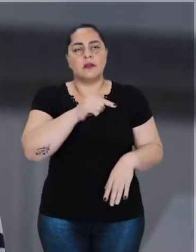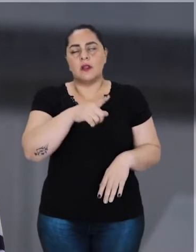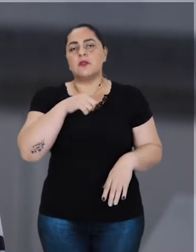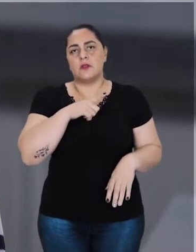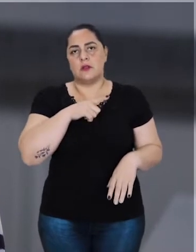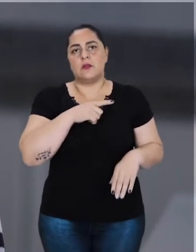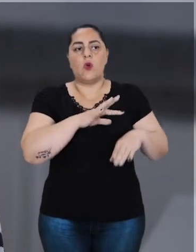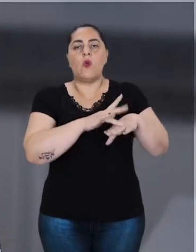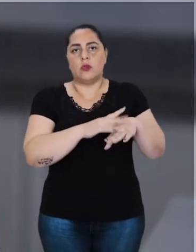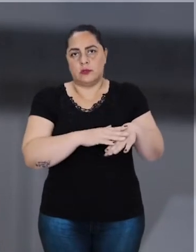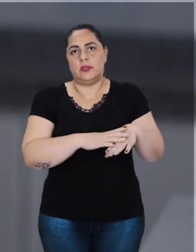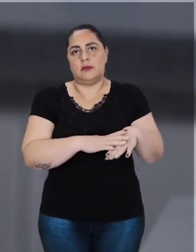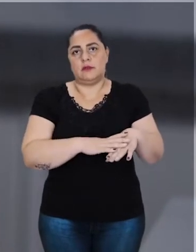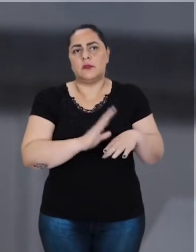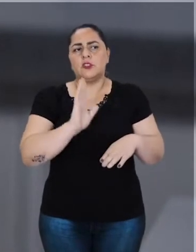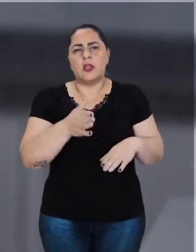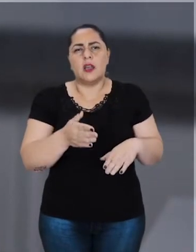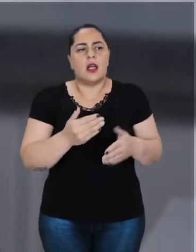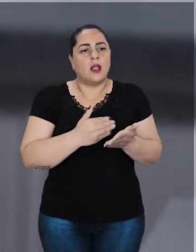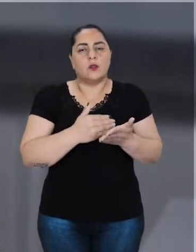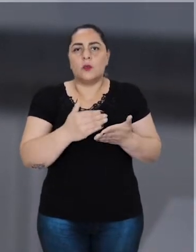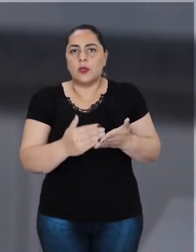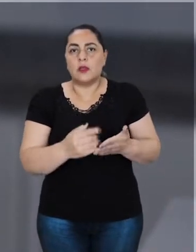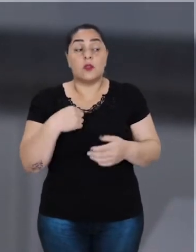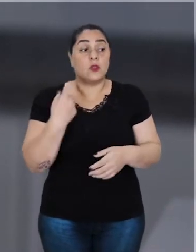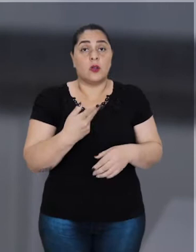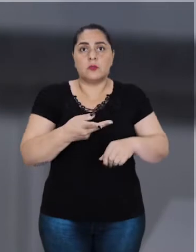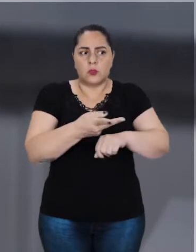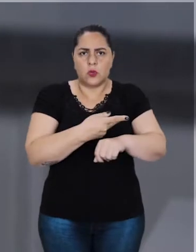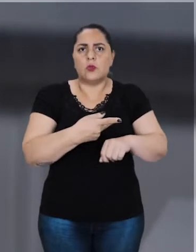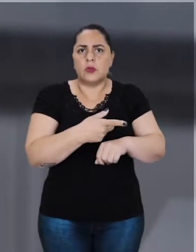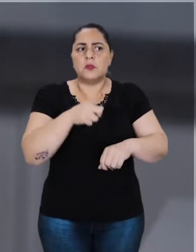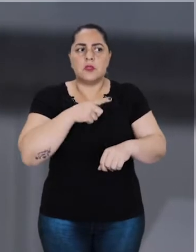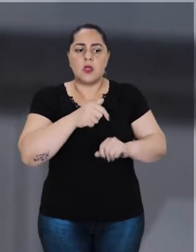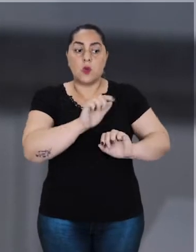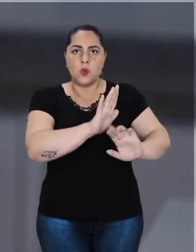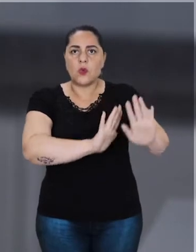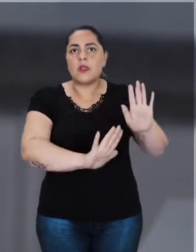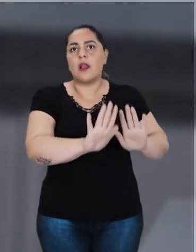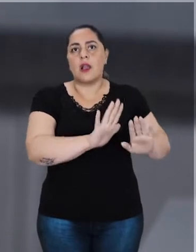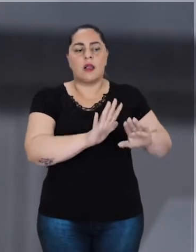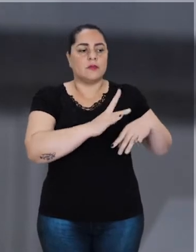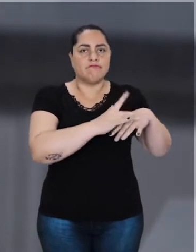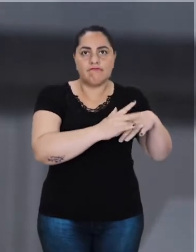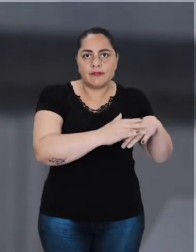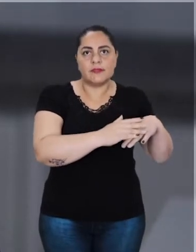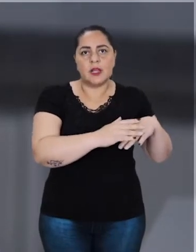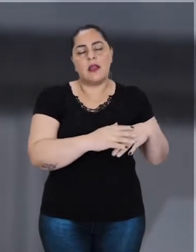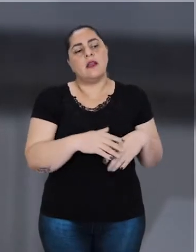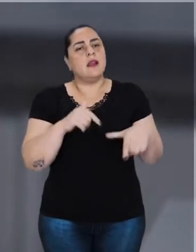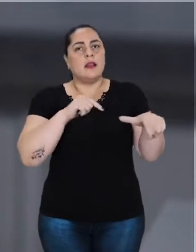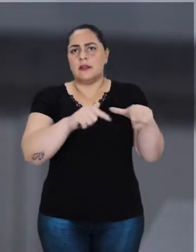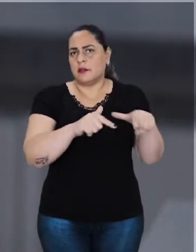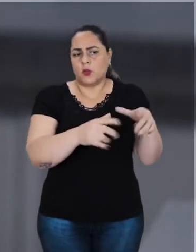em relação aos pacientes. Então, desde a primeira fase, a gente sempre buscou muito isso, o cuidado integral do paciente. E